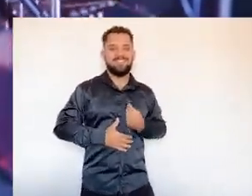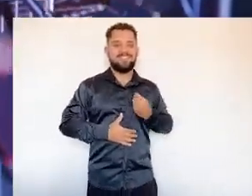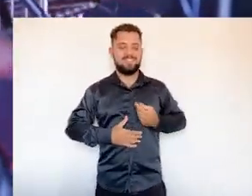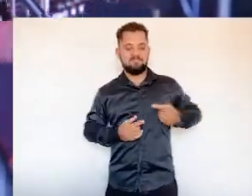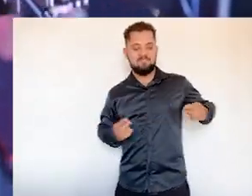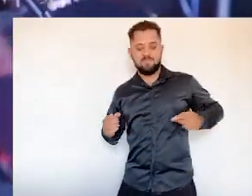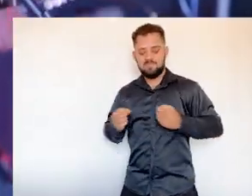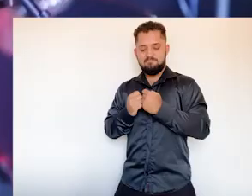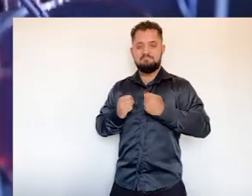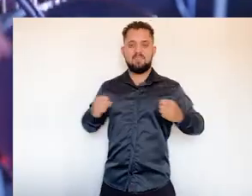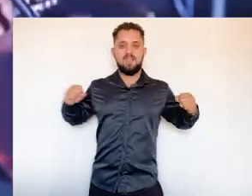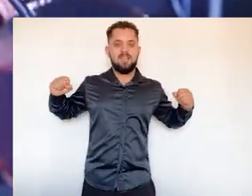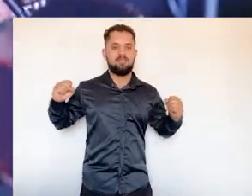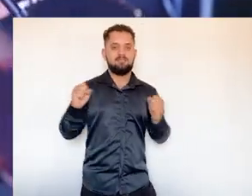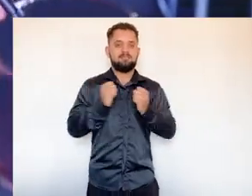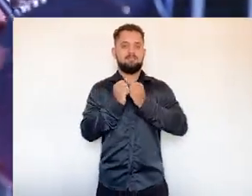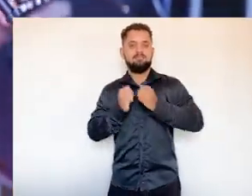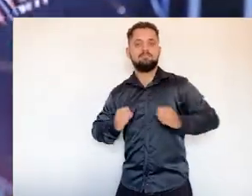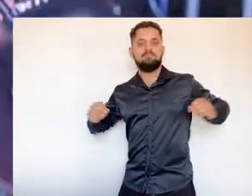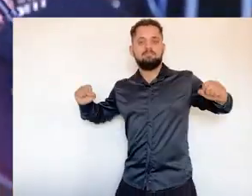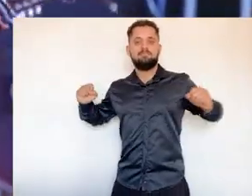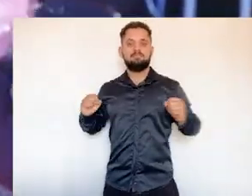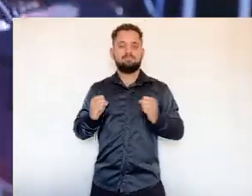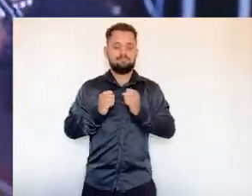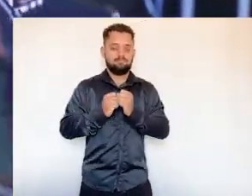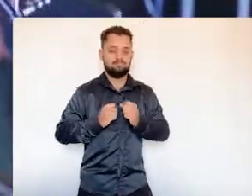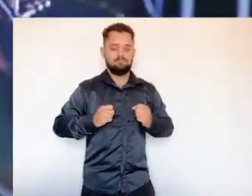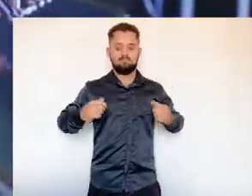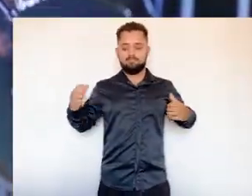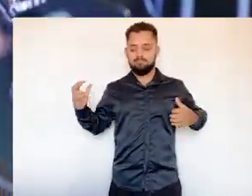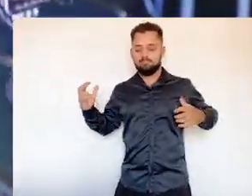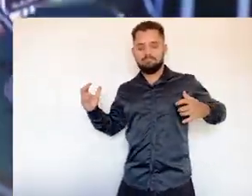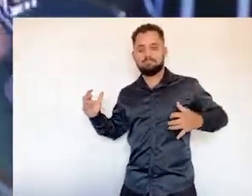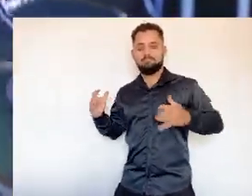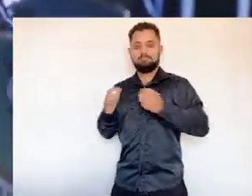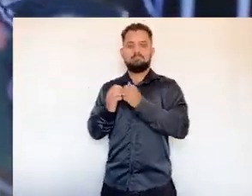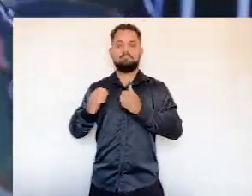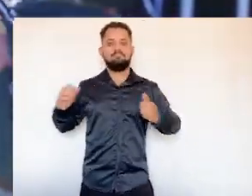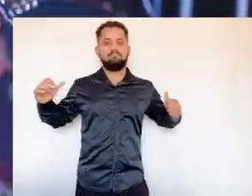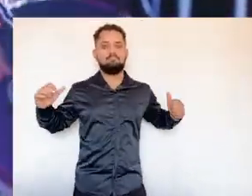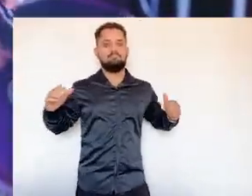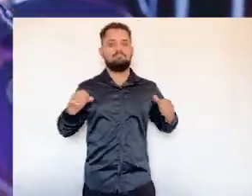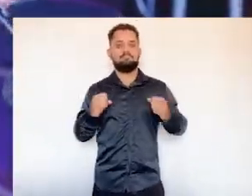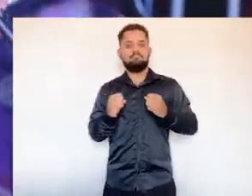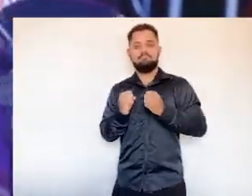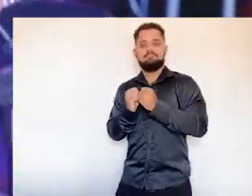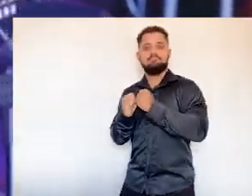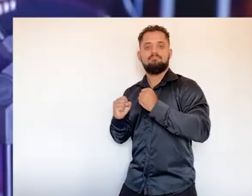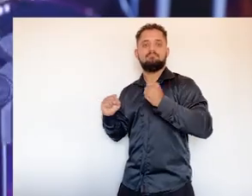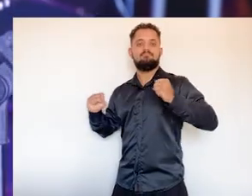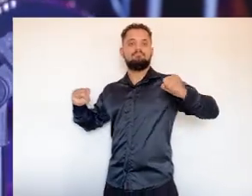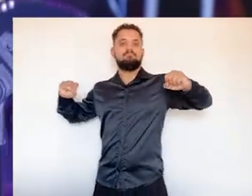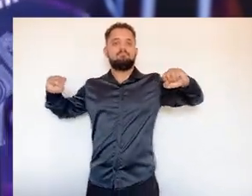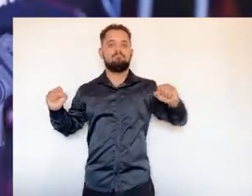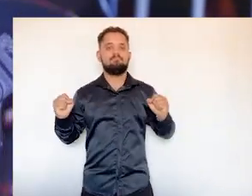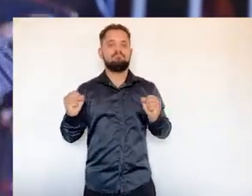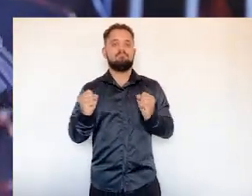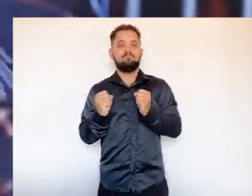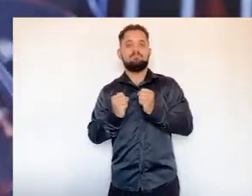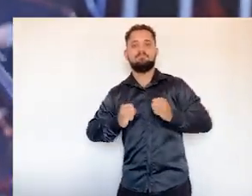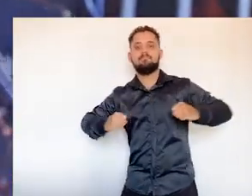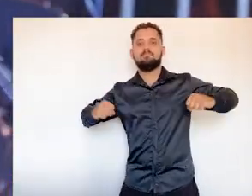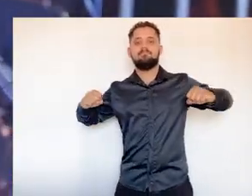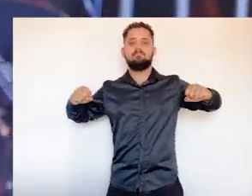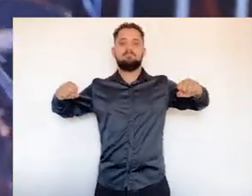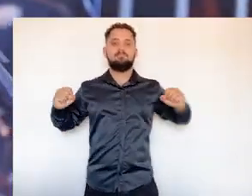da sanfona. E pelas coxas do triângulo, eu sinto um toque, é de anjo. Eu sinto um toque, é de anjo. E bem